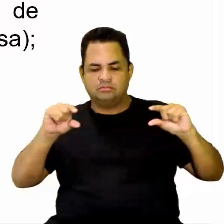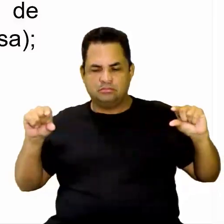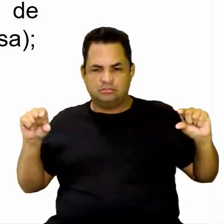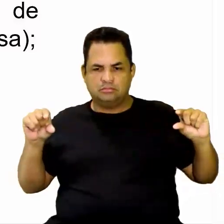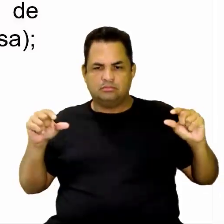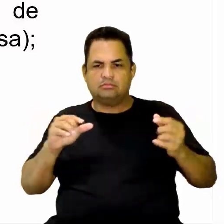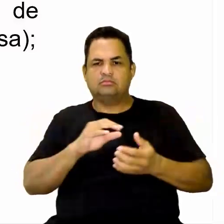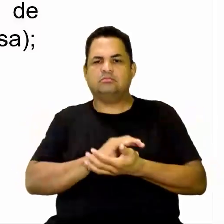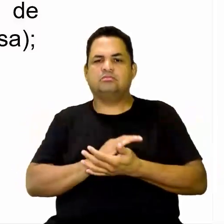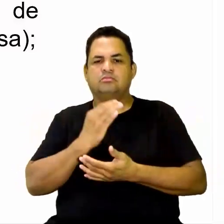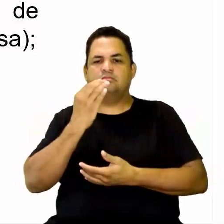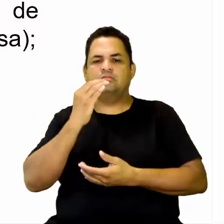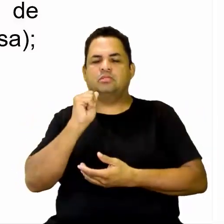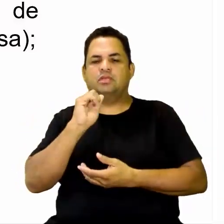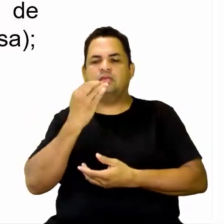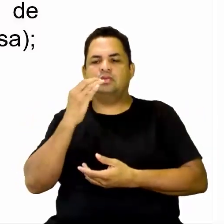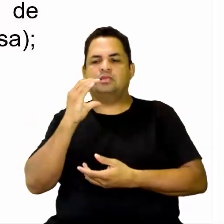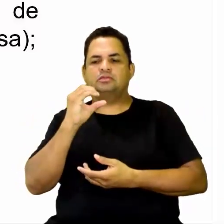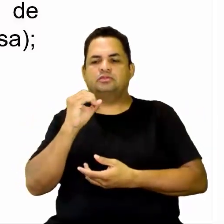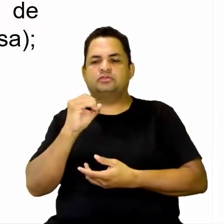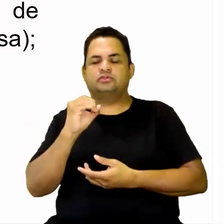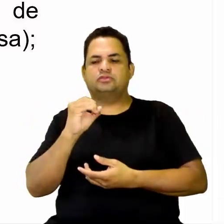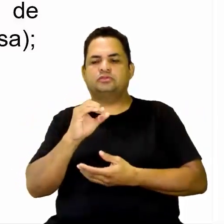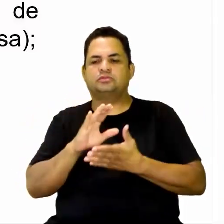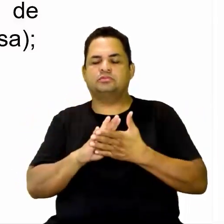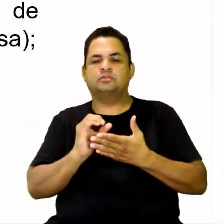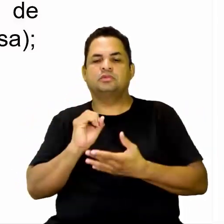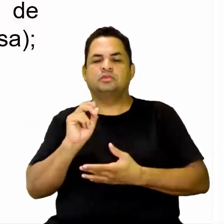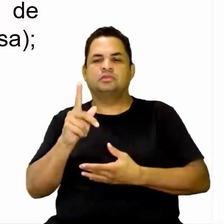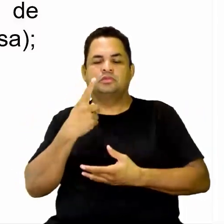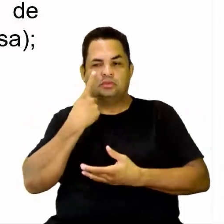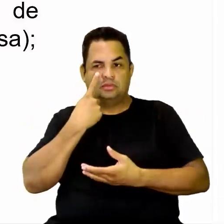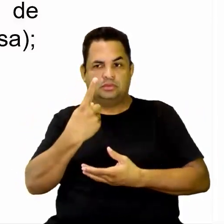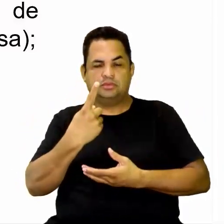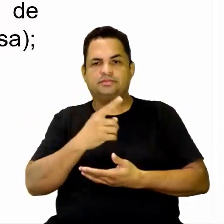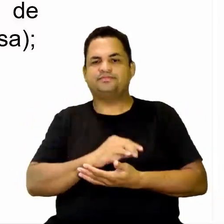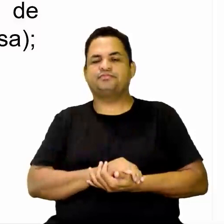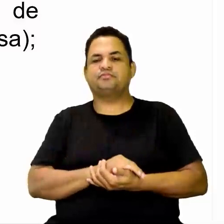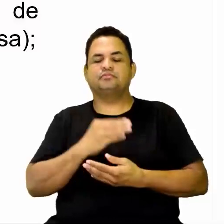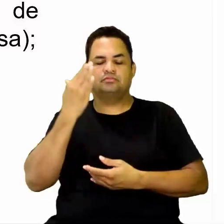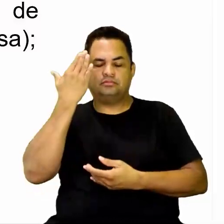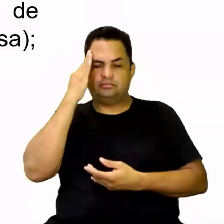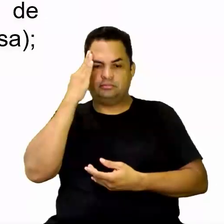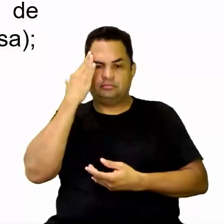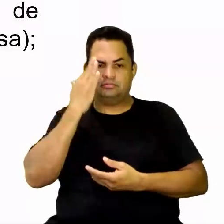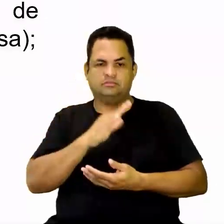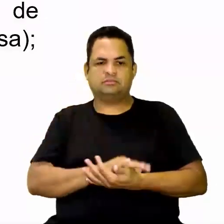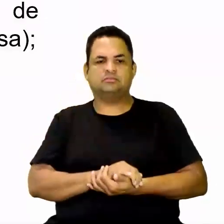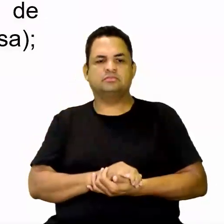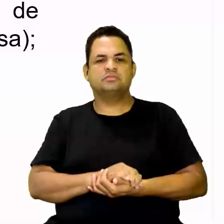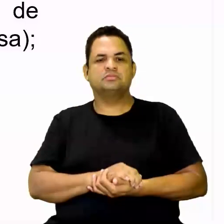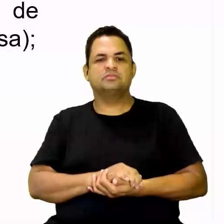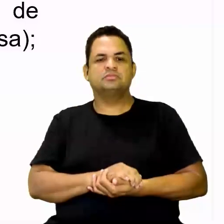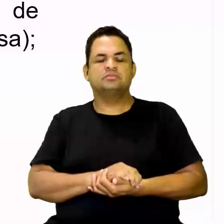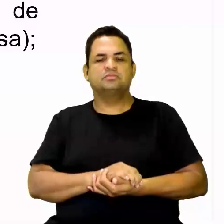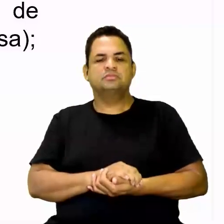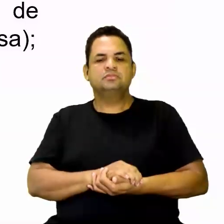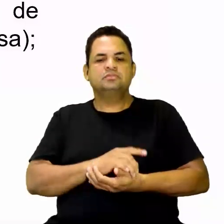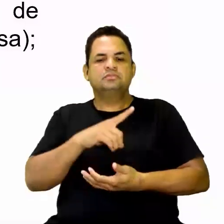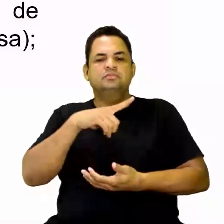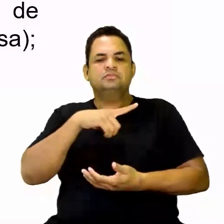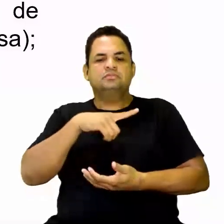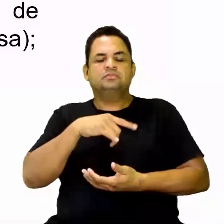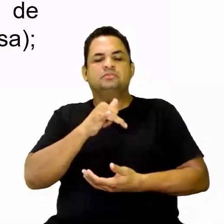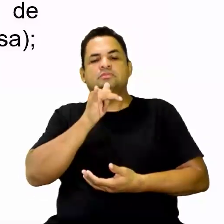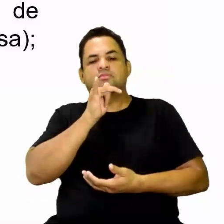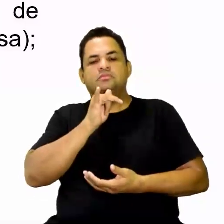de aço, ok? Só para vocês entenderem direitinho. Tem mais